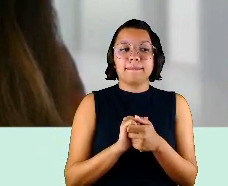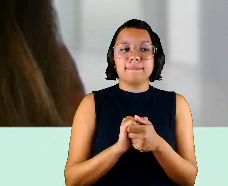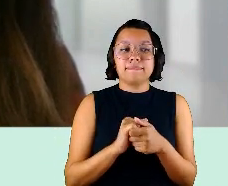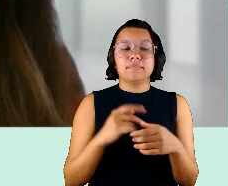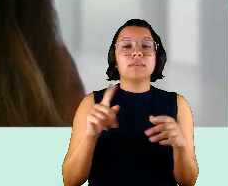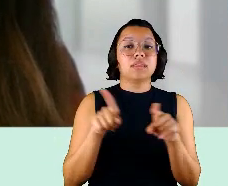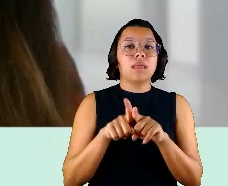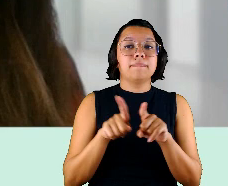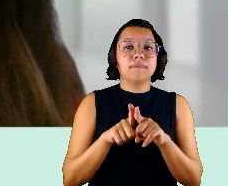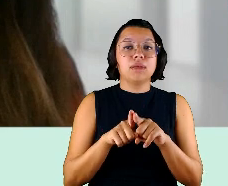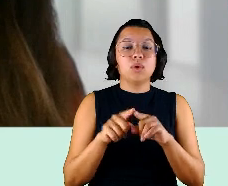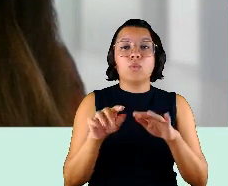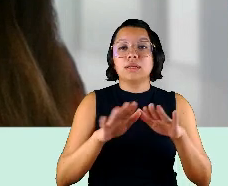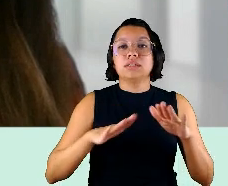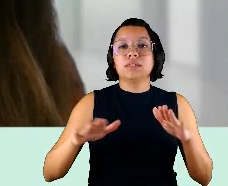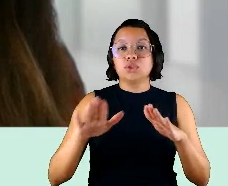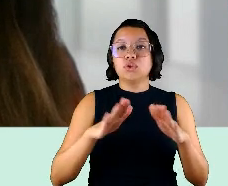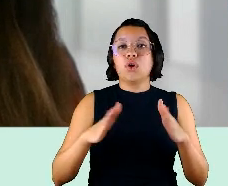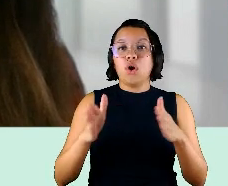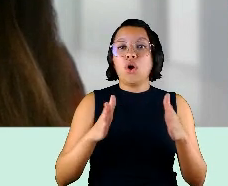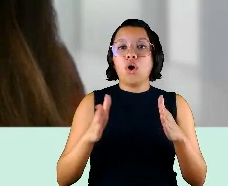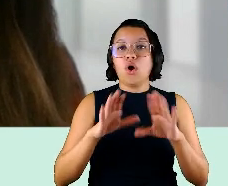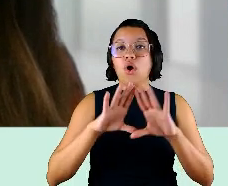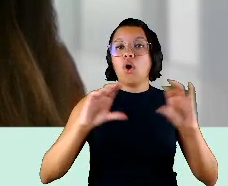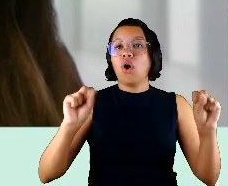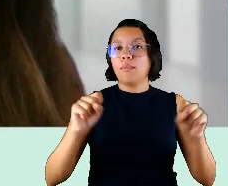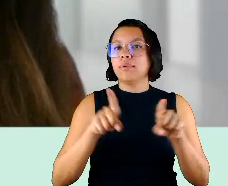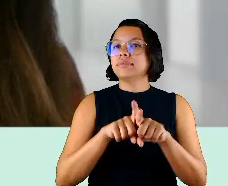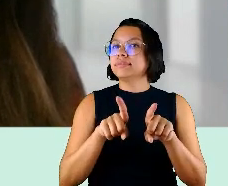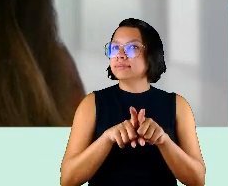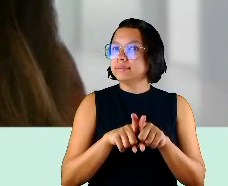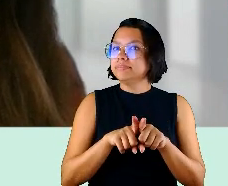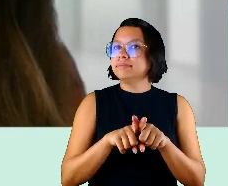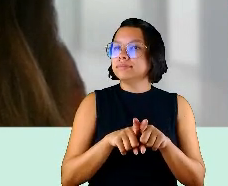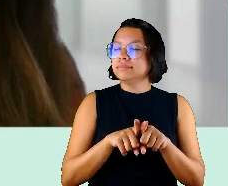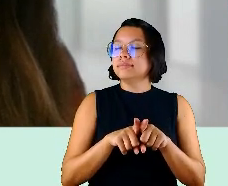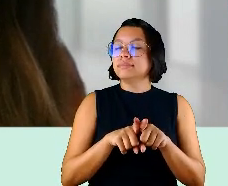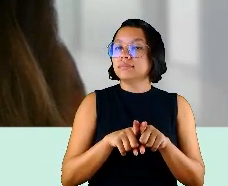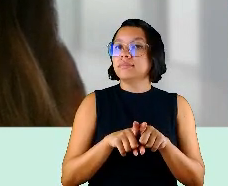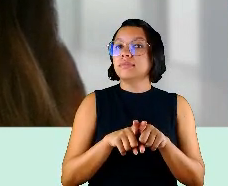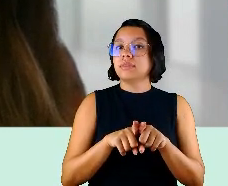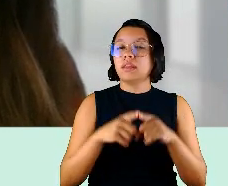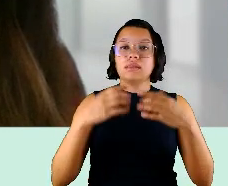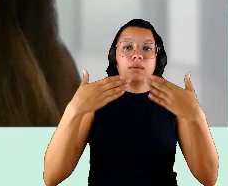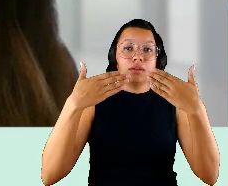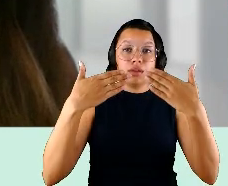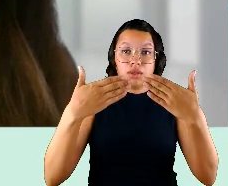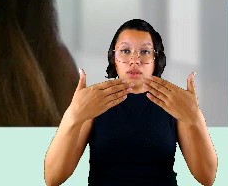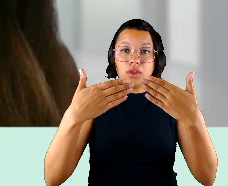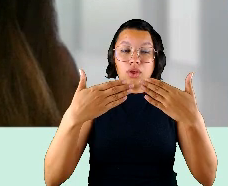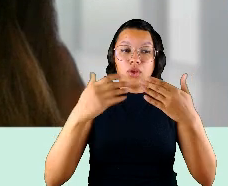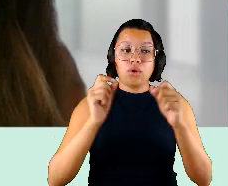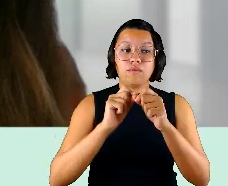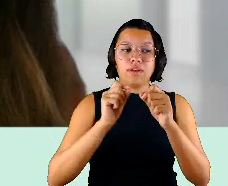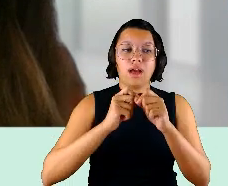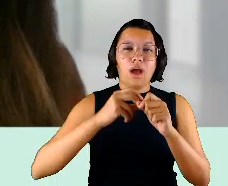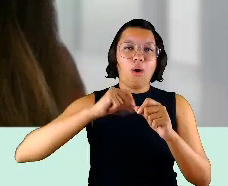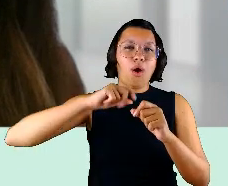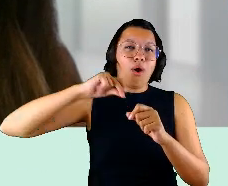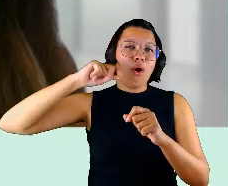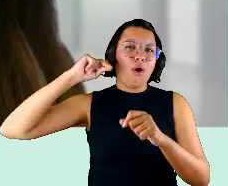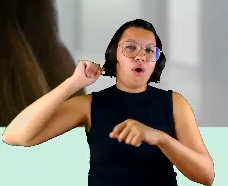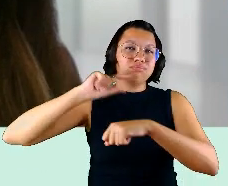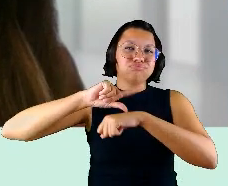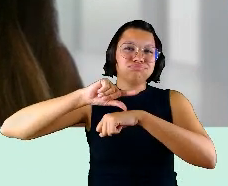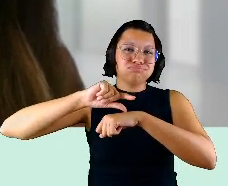acontecendo com as sessões do tribunal também. As audiências que ficaram muito atrasadas,